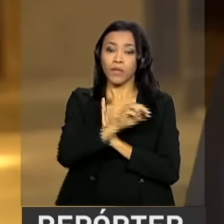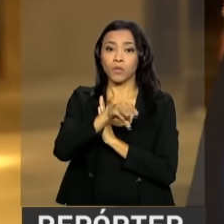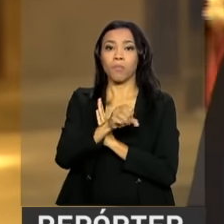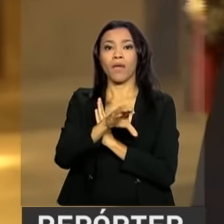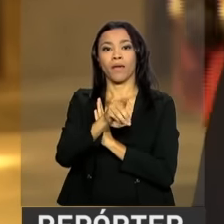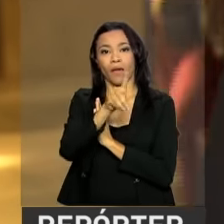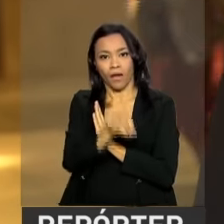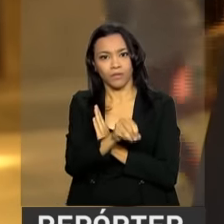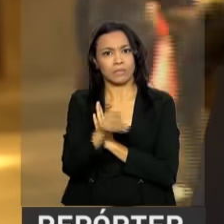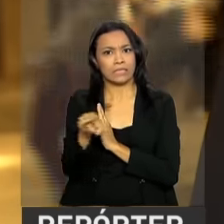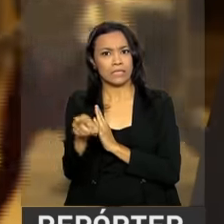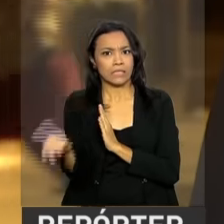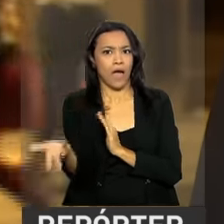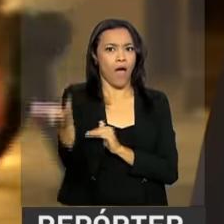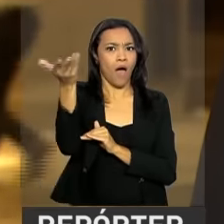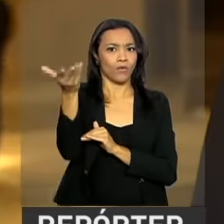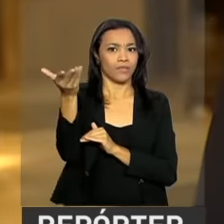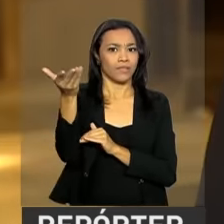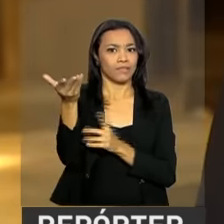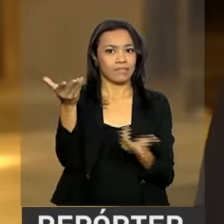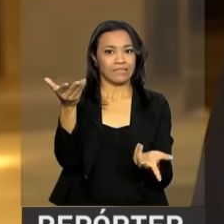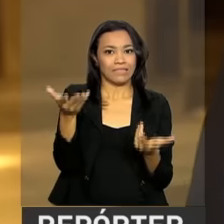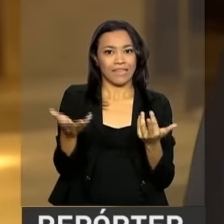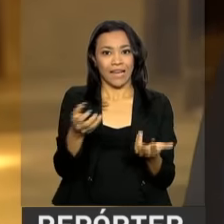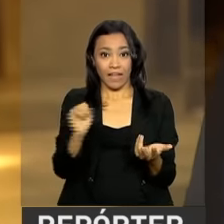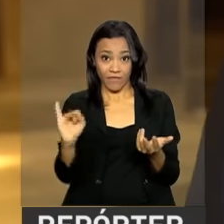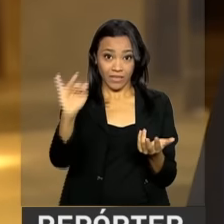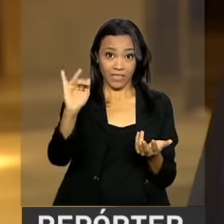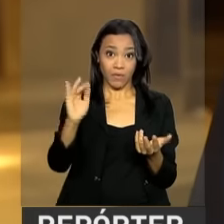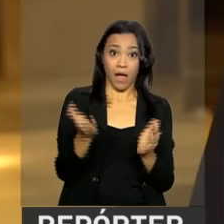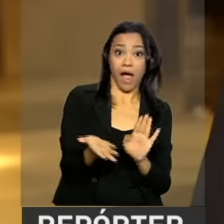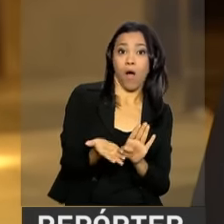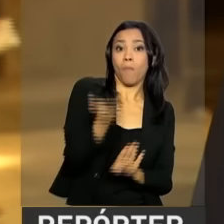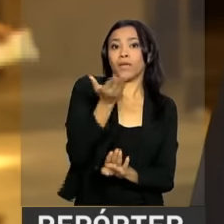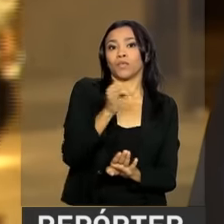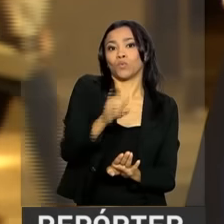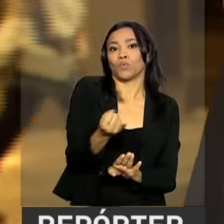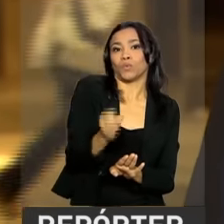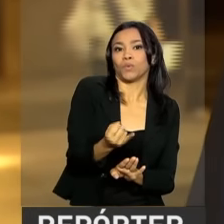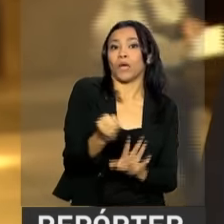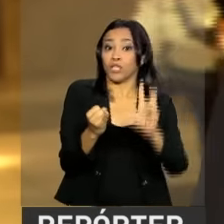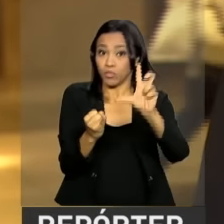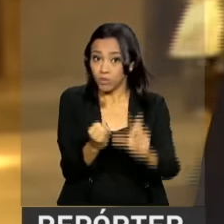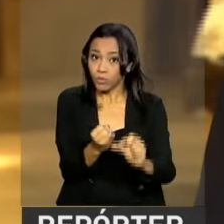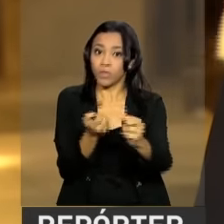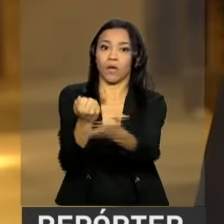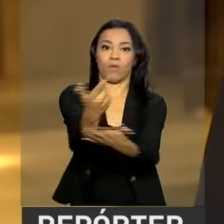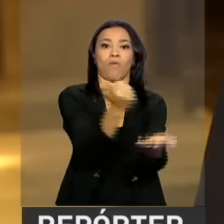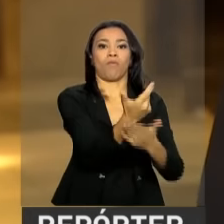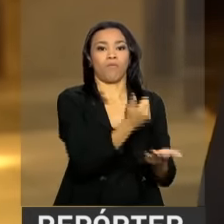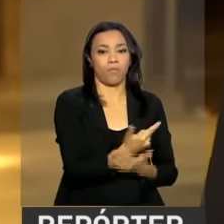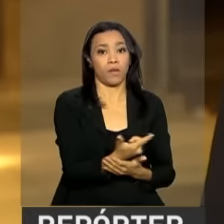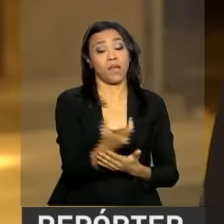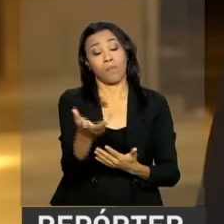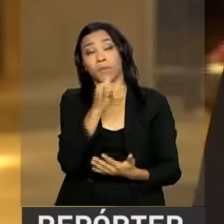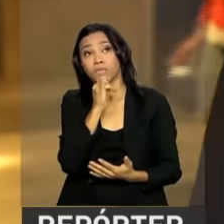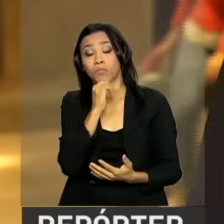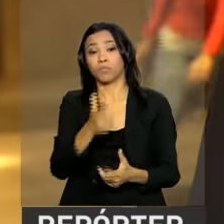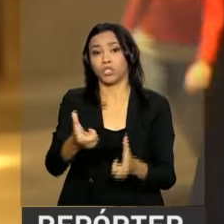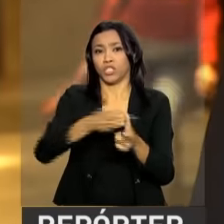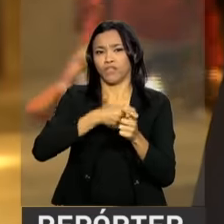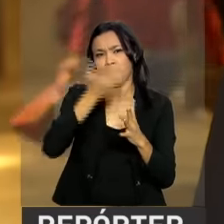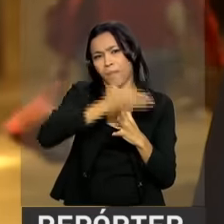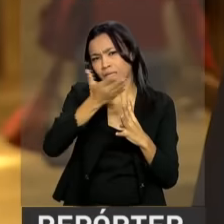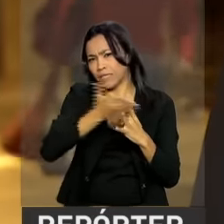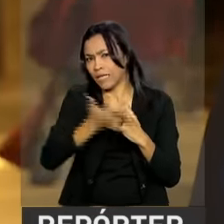uma opção é aumentar os juros o que pode diminuir o consumo já que parcelar uma dívida por exemplo